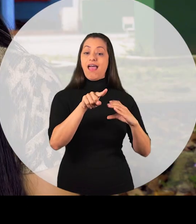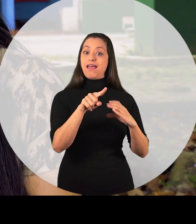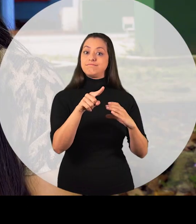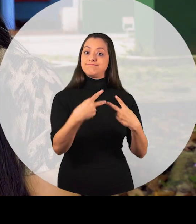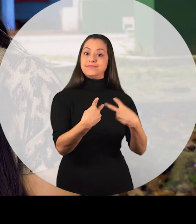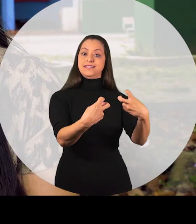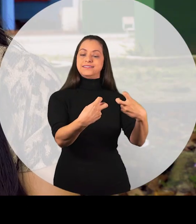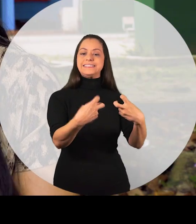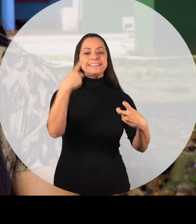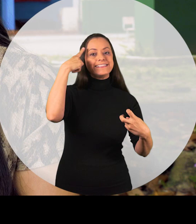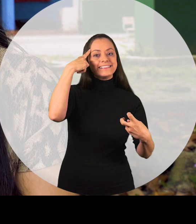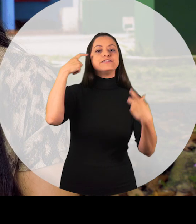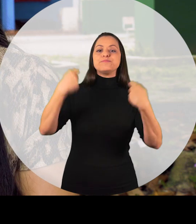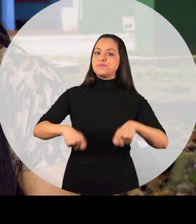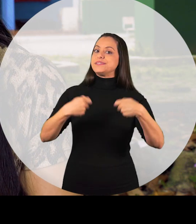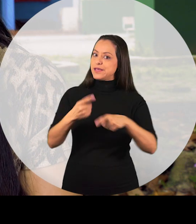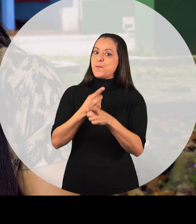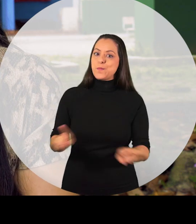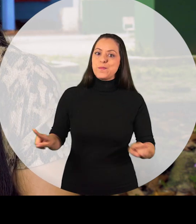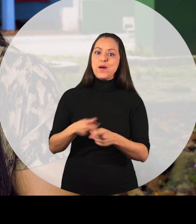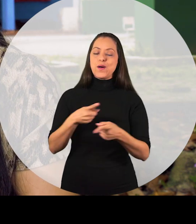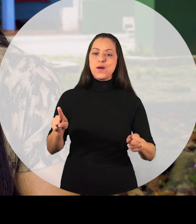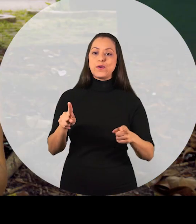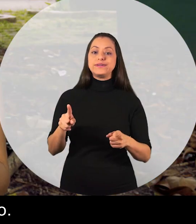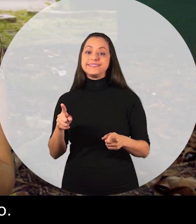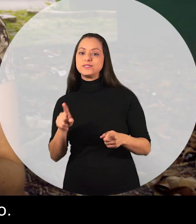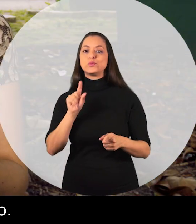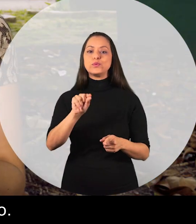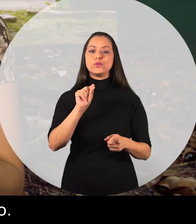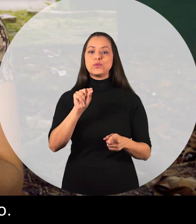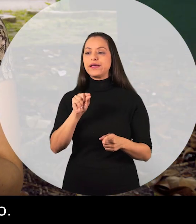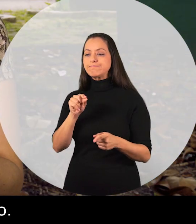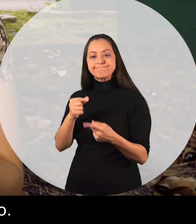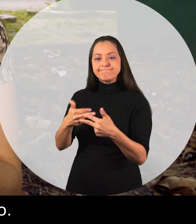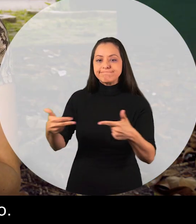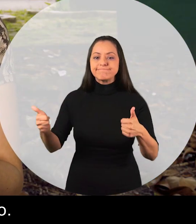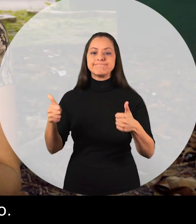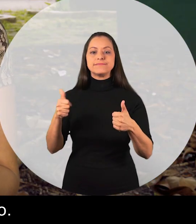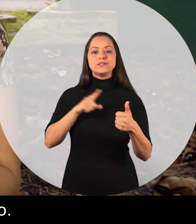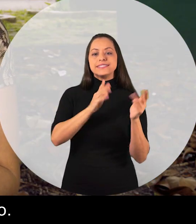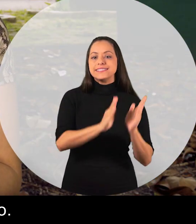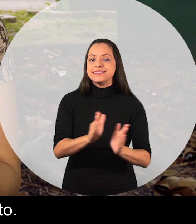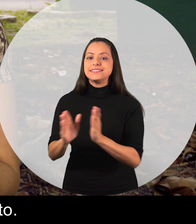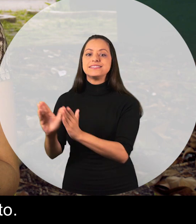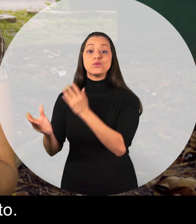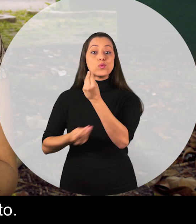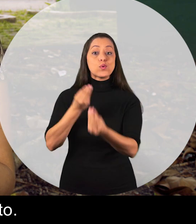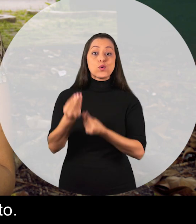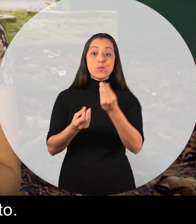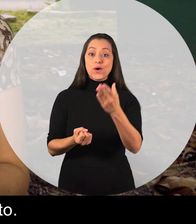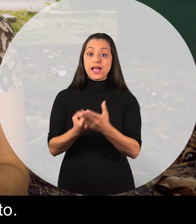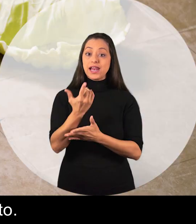Então, gente olhou e falou, não, precisa ser através da música, né? E daí a gente foi pegando todo o resto, né? A